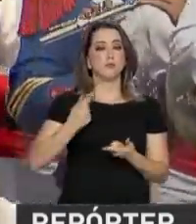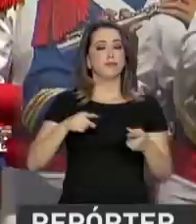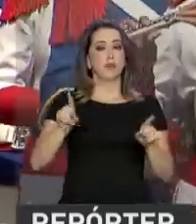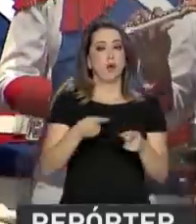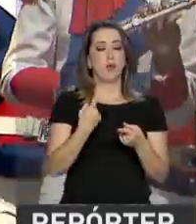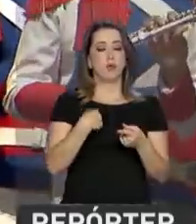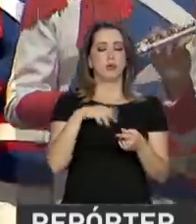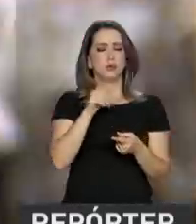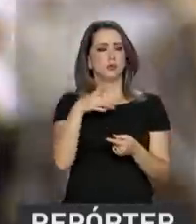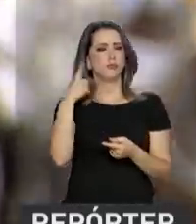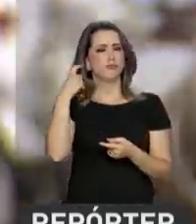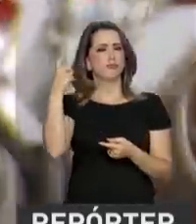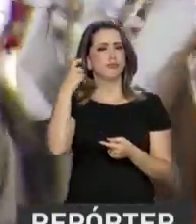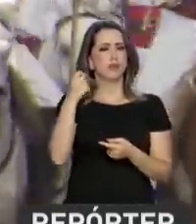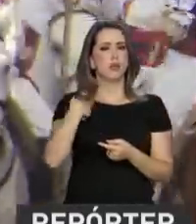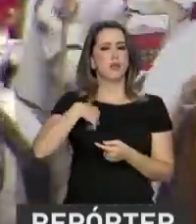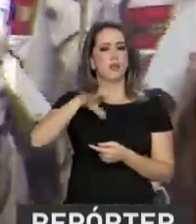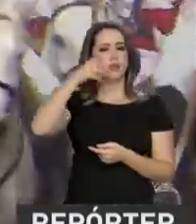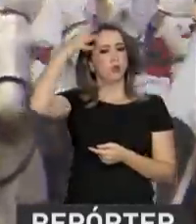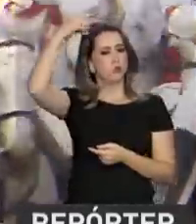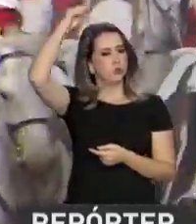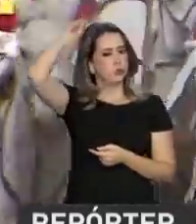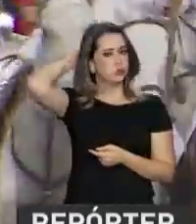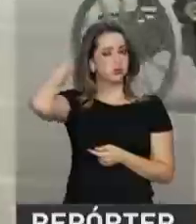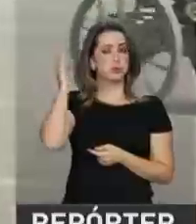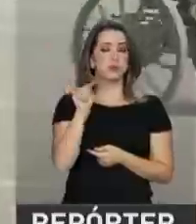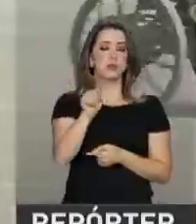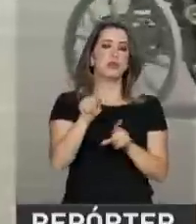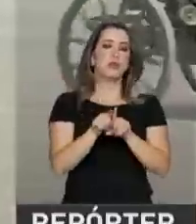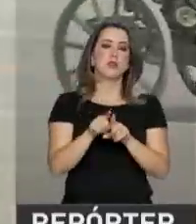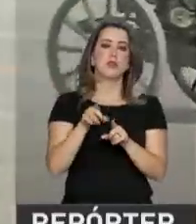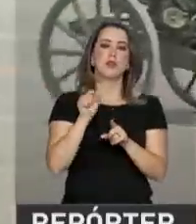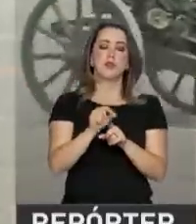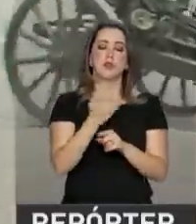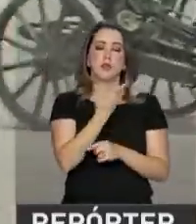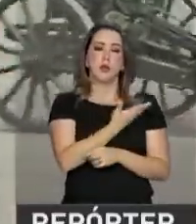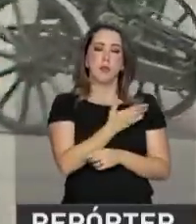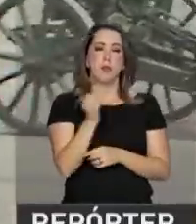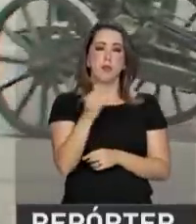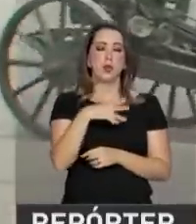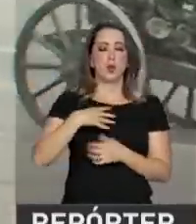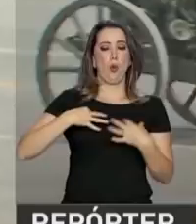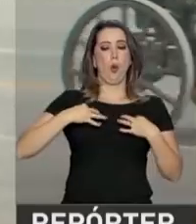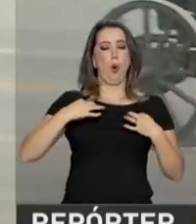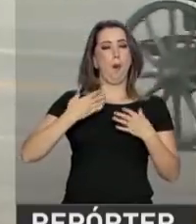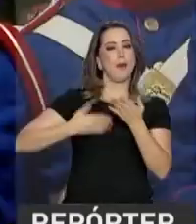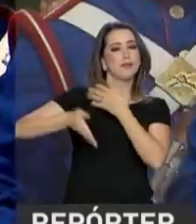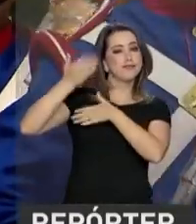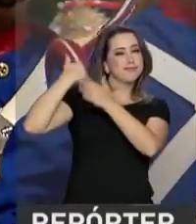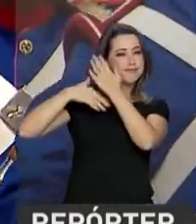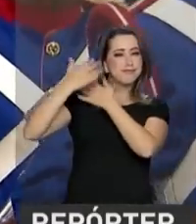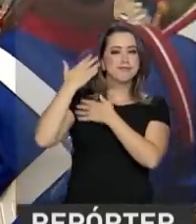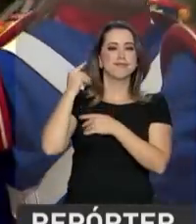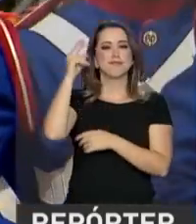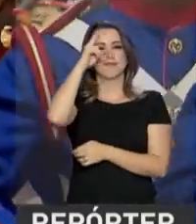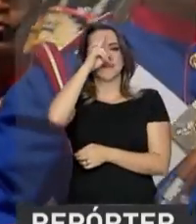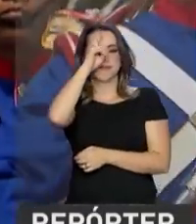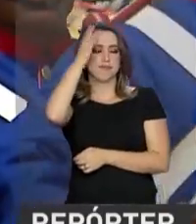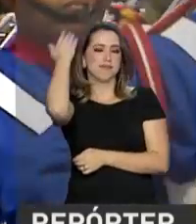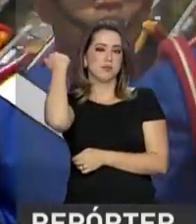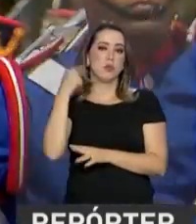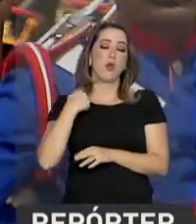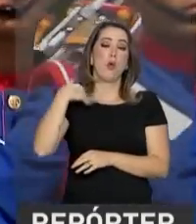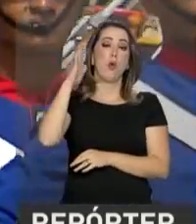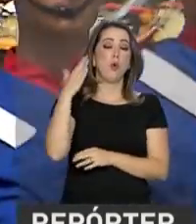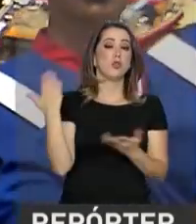da Guarda Presidencial, dos Dragões da Independência e a Bateria Caiena com os uniformes históricos. O Exército conta hoje com